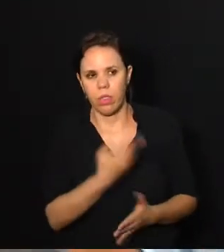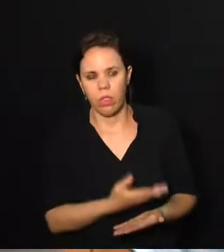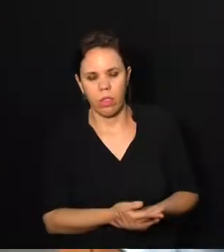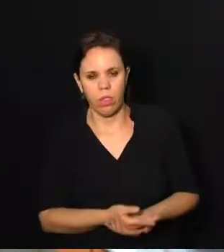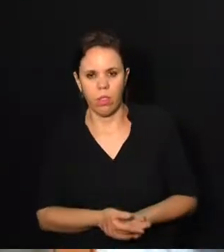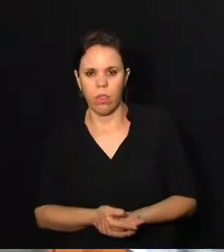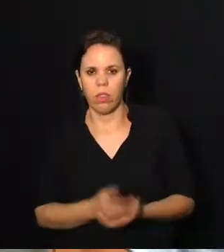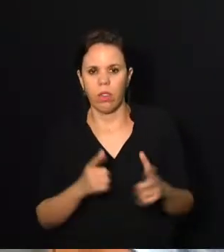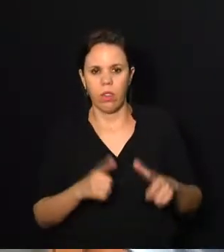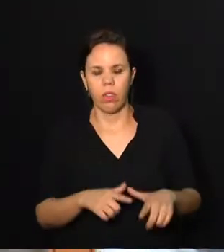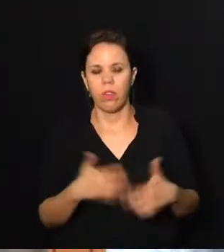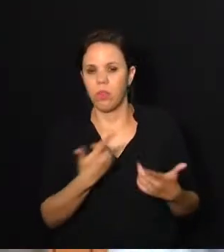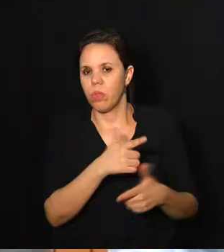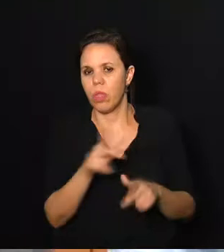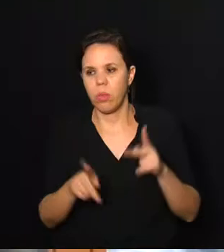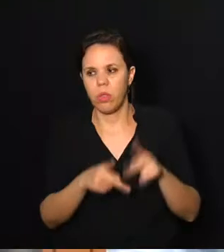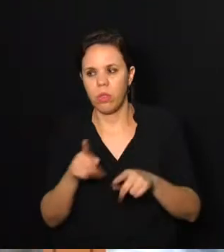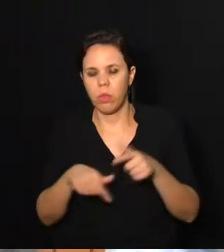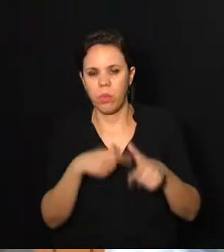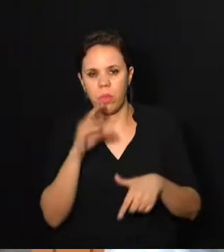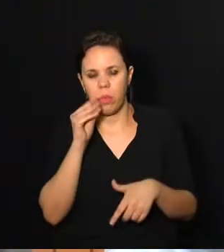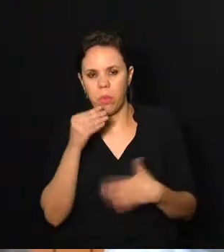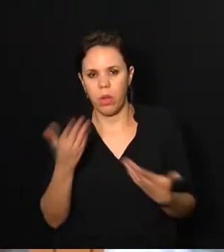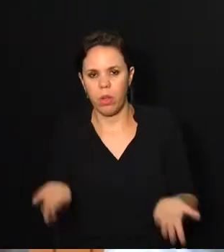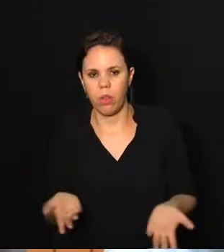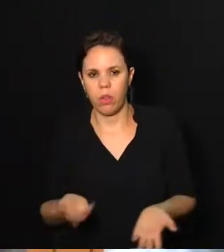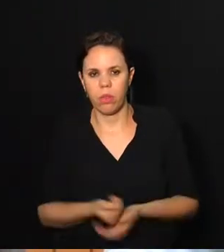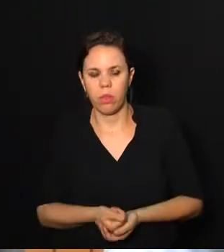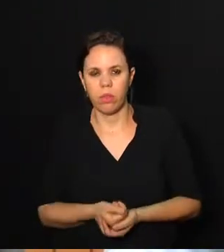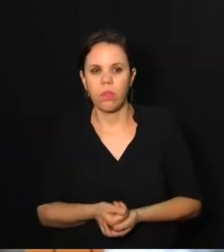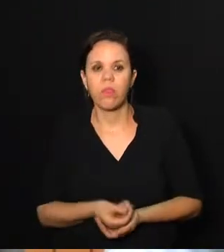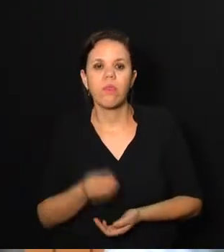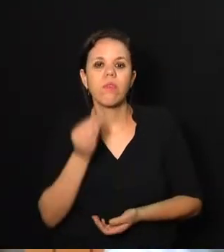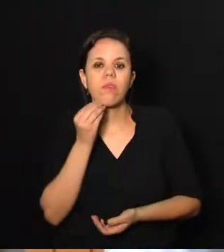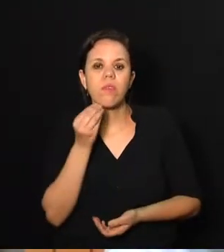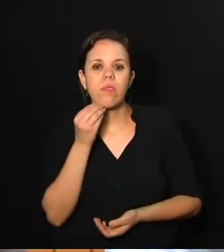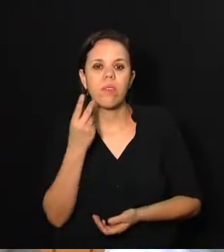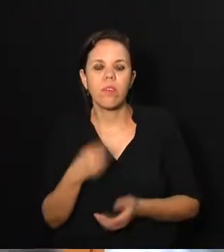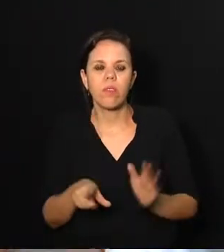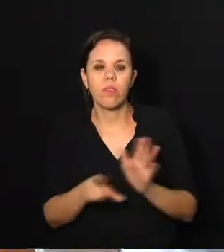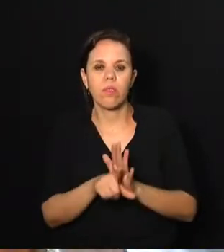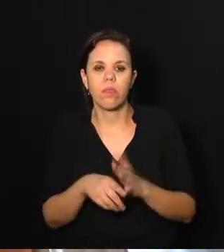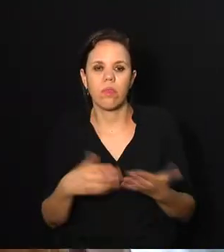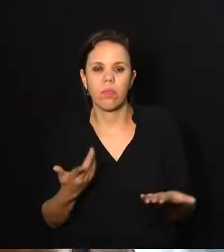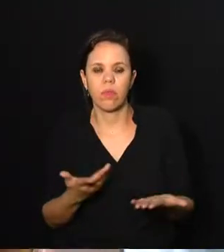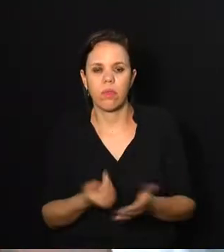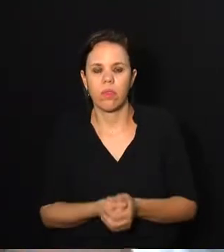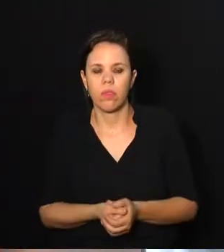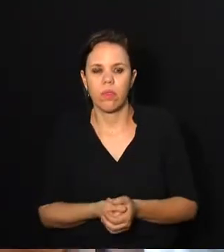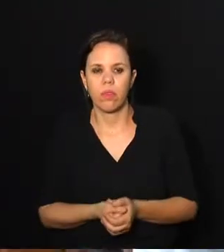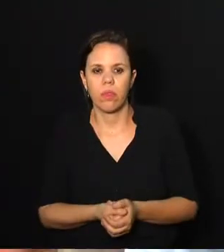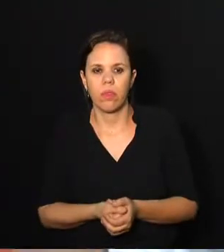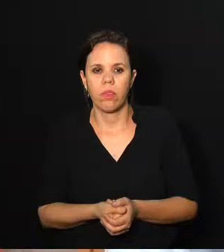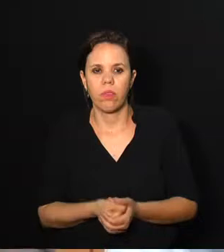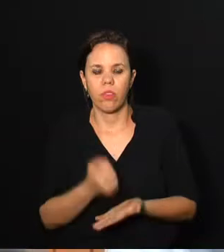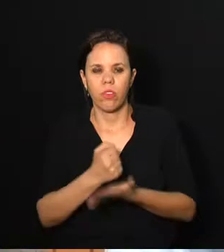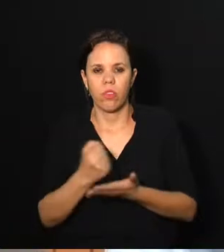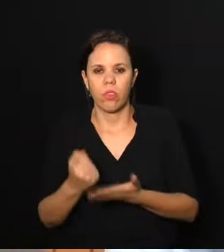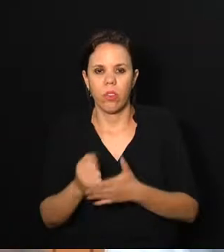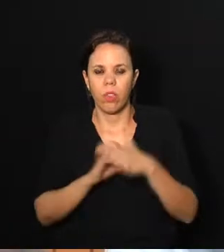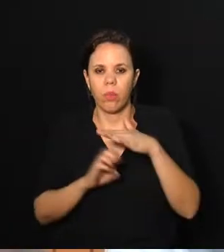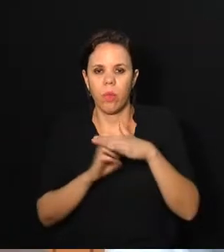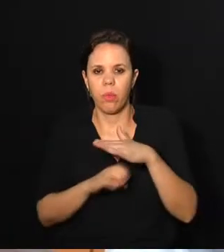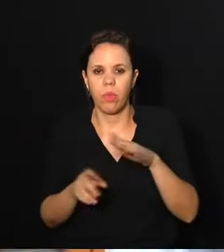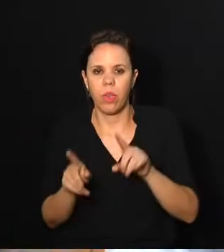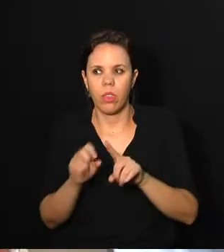o espaço, mas não temos gente. Então, a lei deu a oportunidade para que se contrate uma organização